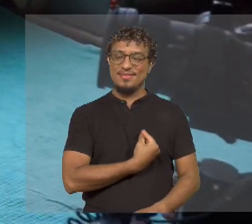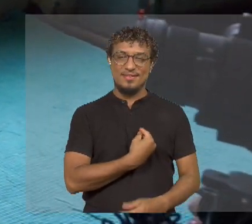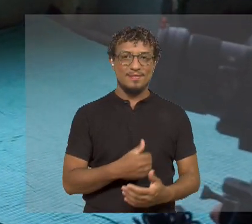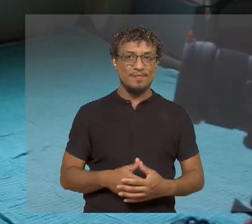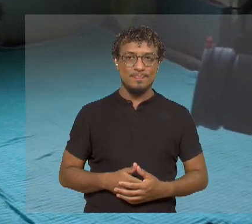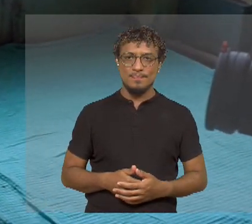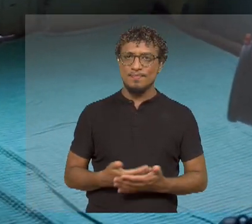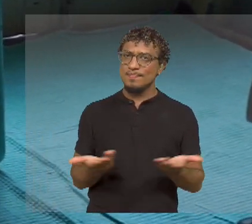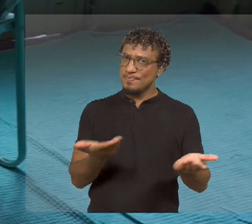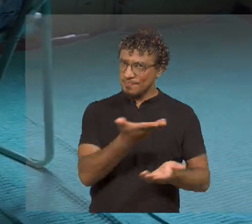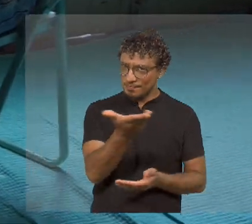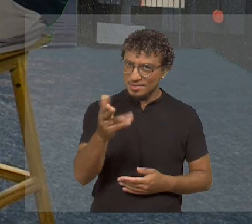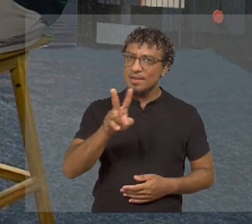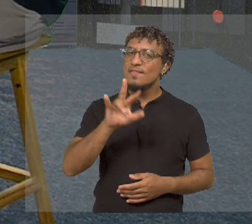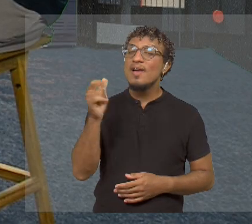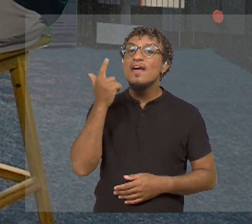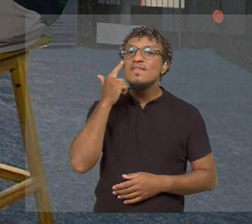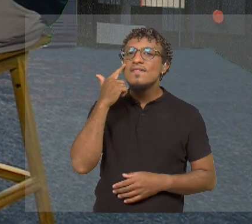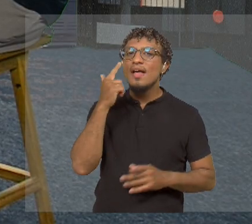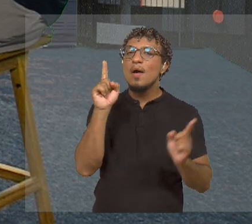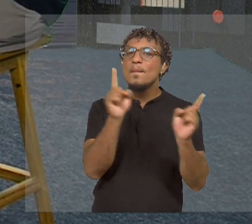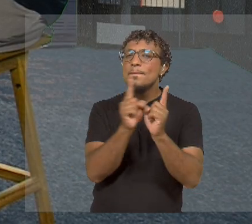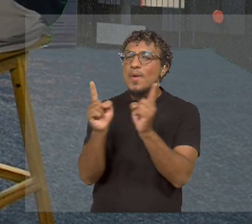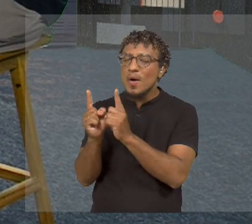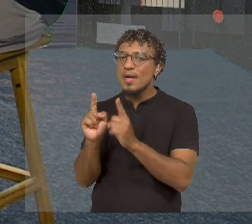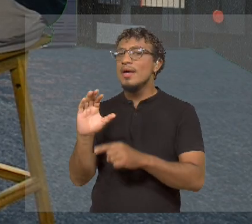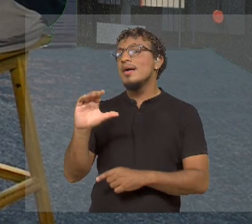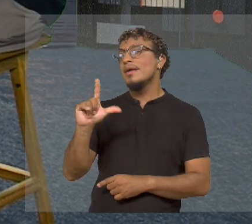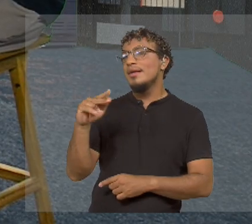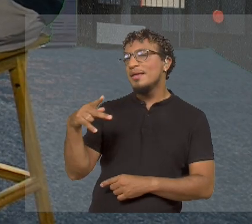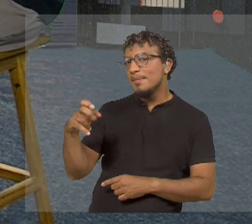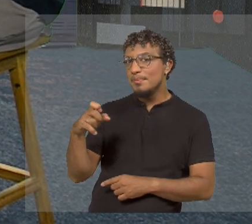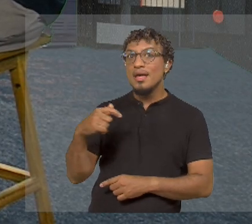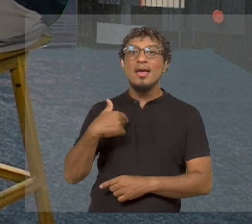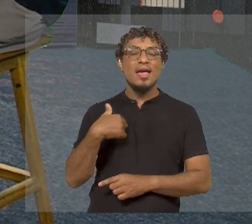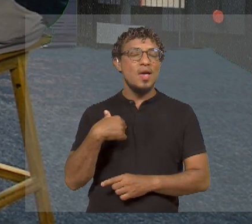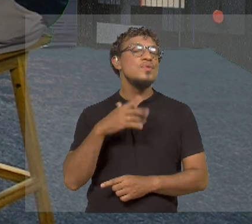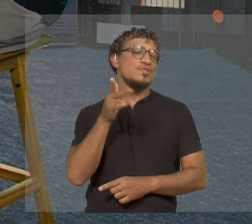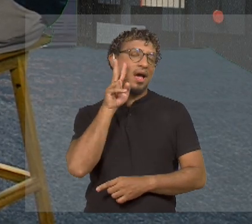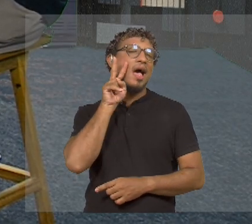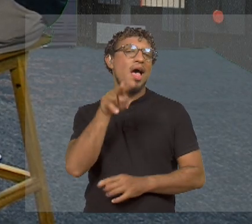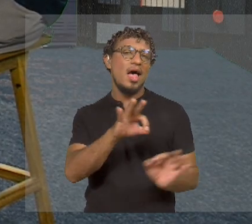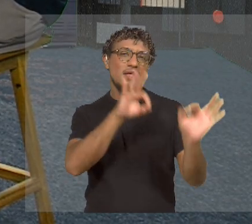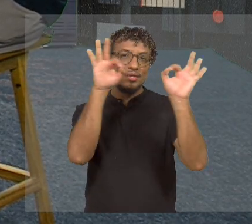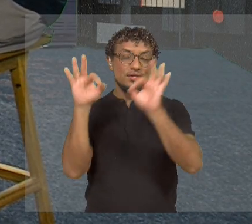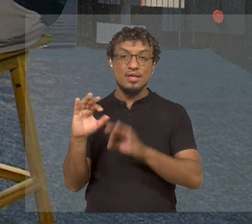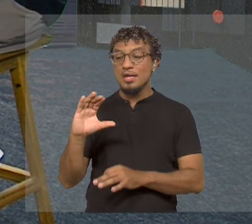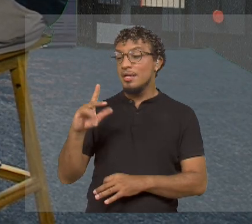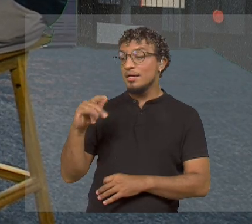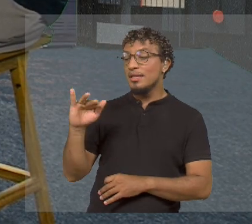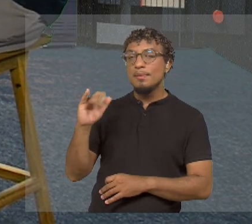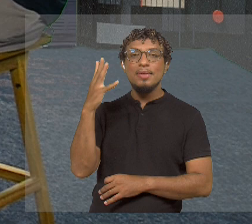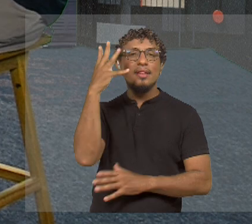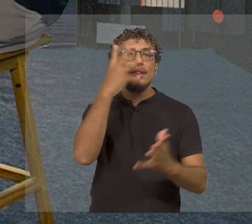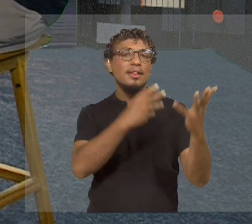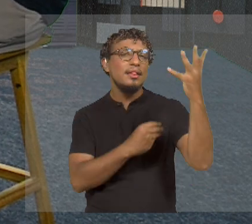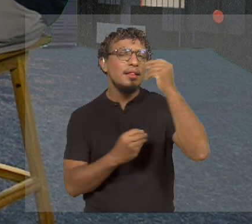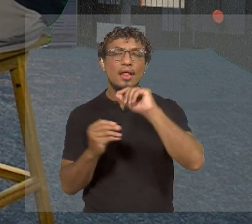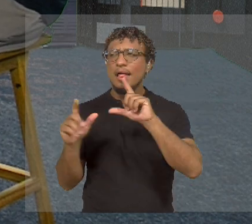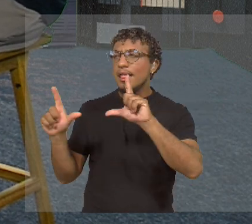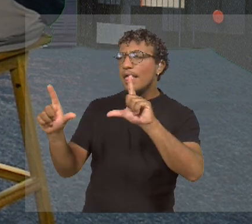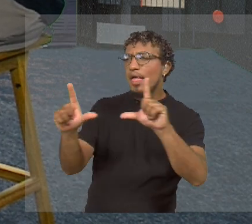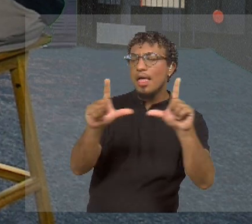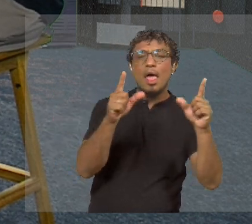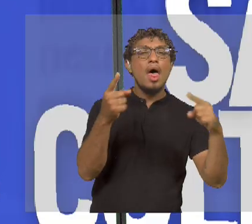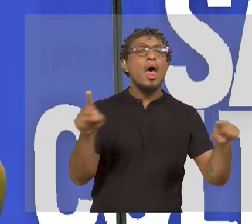gente, vocês vão já conferir um pouquinho do clipe. Eu já assisti, posso garantir para vocês que o clipe tem uma fotografia linda, a música